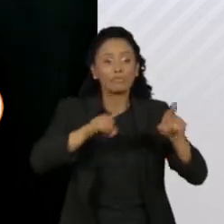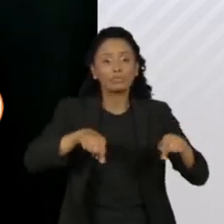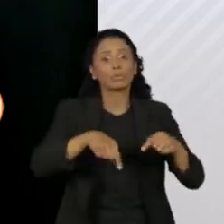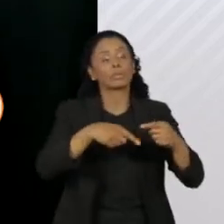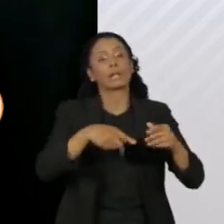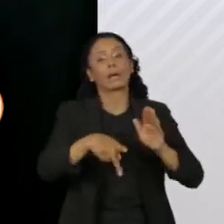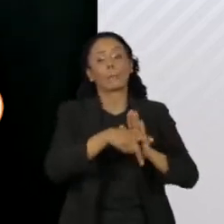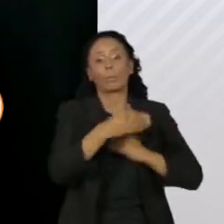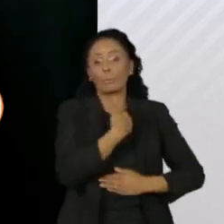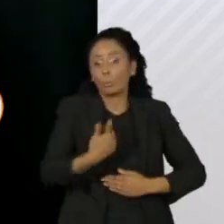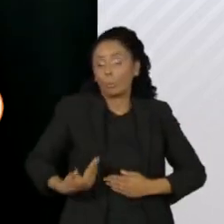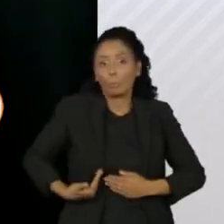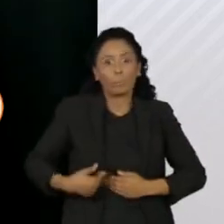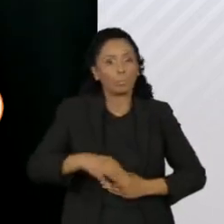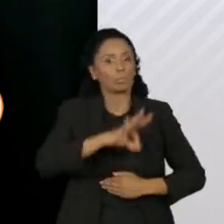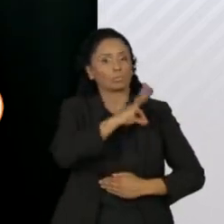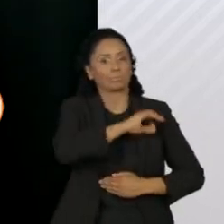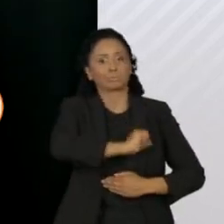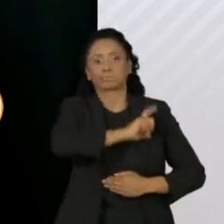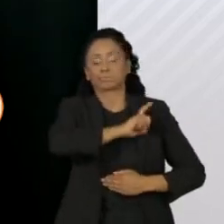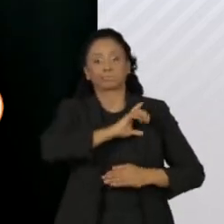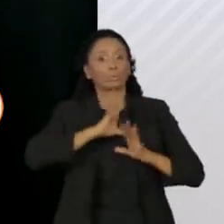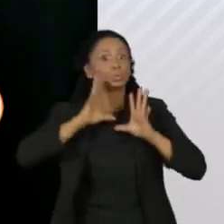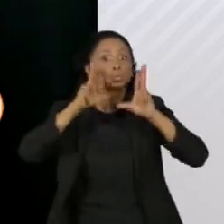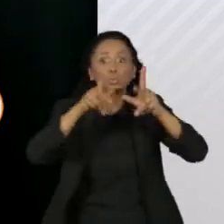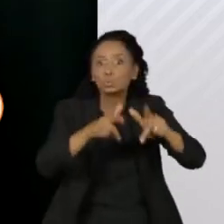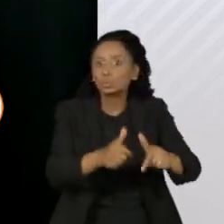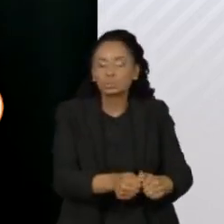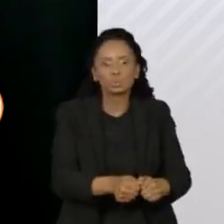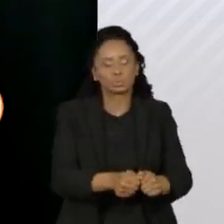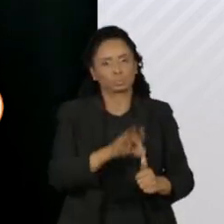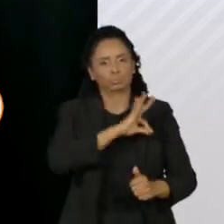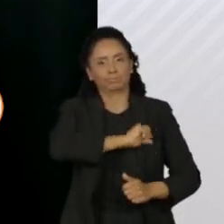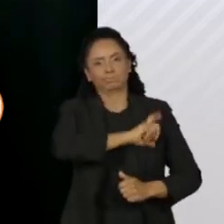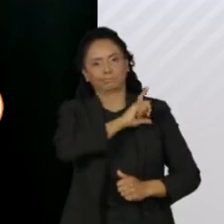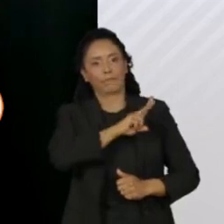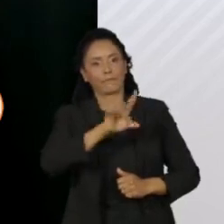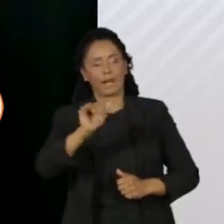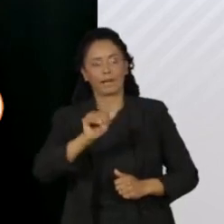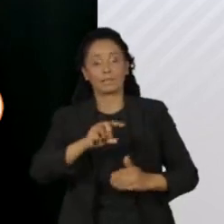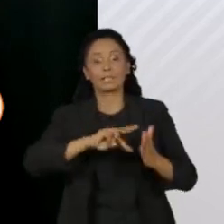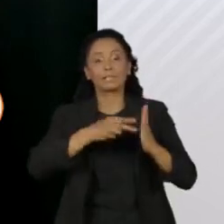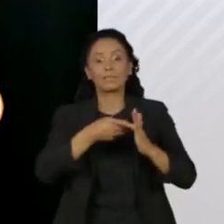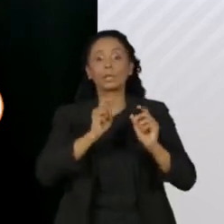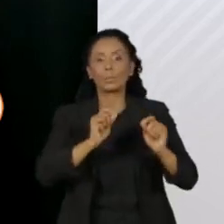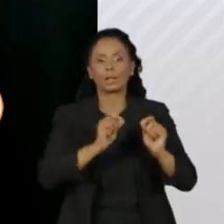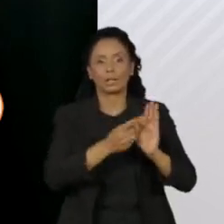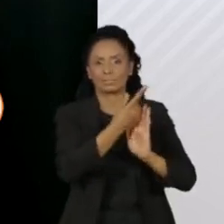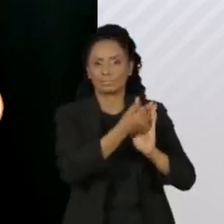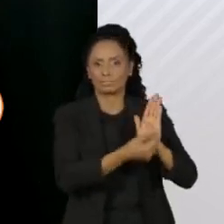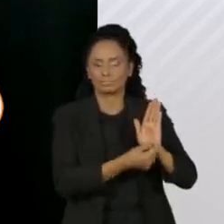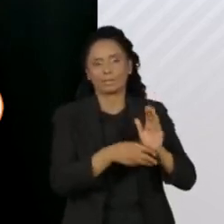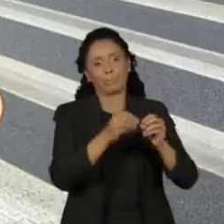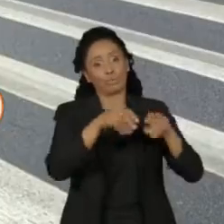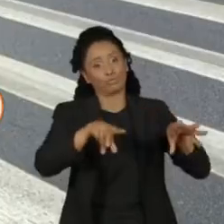subir o teto e os parâmetros, então isso tem um poder de desequilibrar as contas do Estado muito contundente.